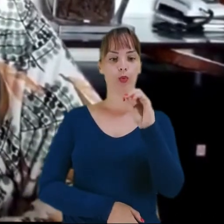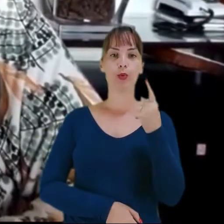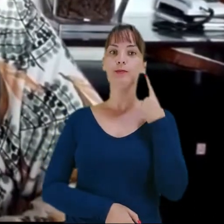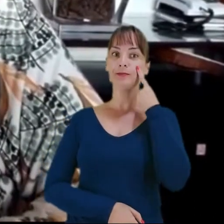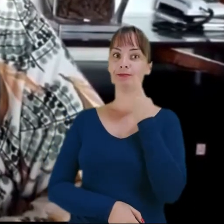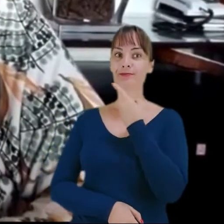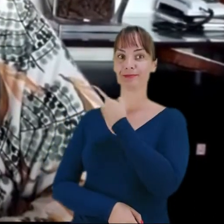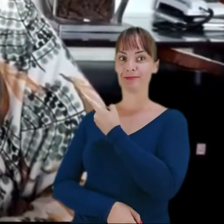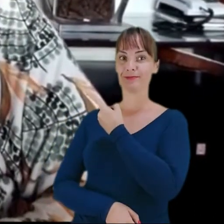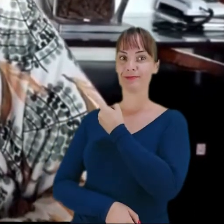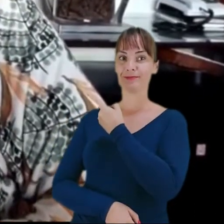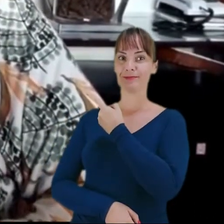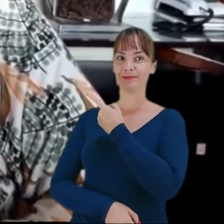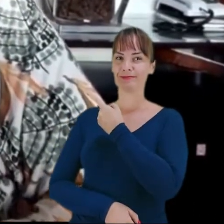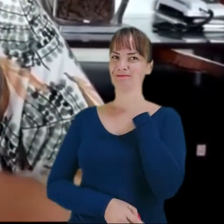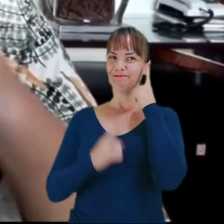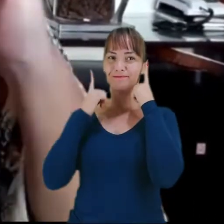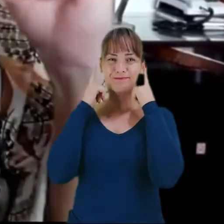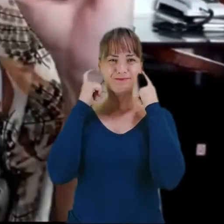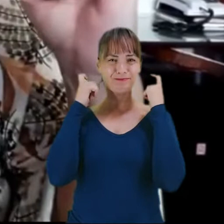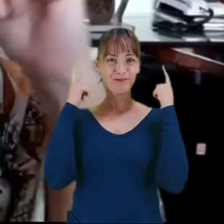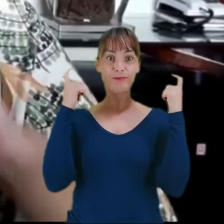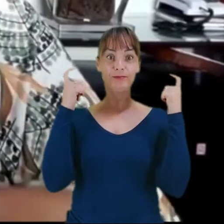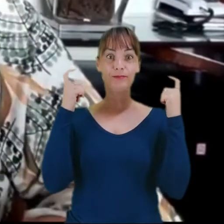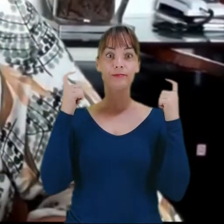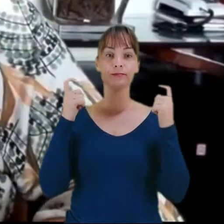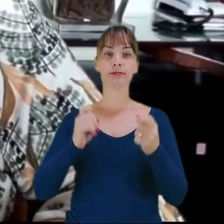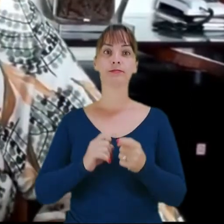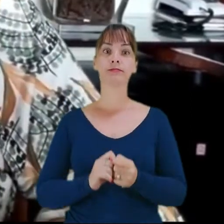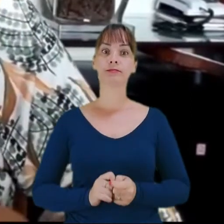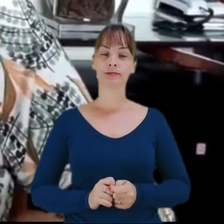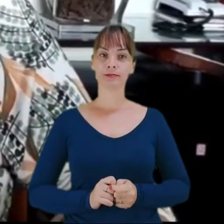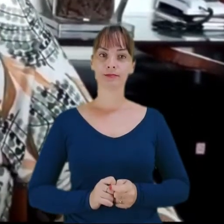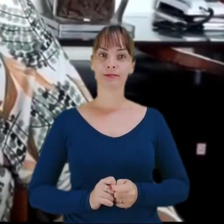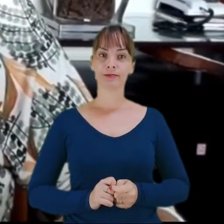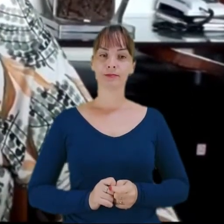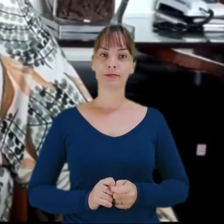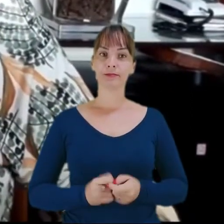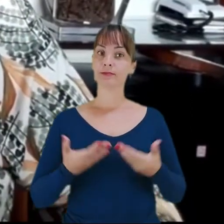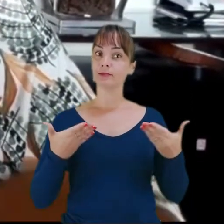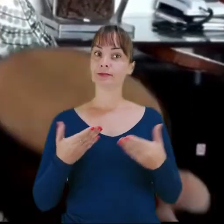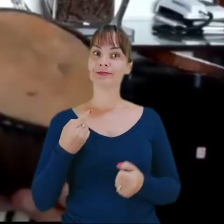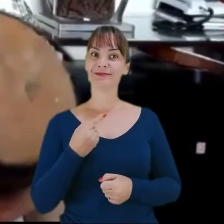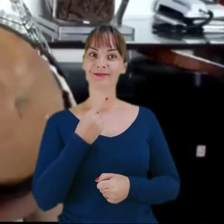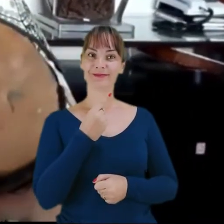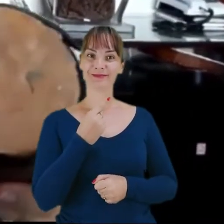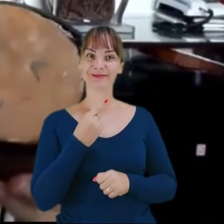ó. É um som estridente, agudo. E aqui nós temos um